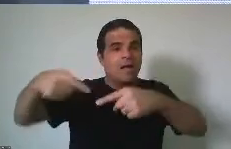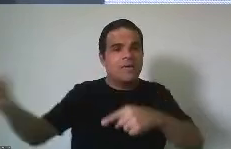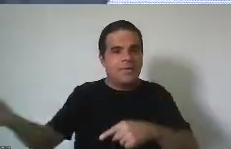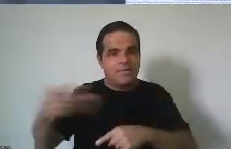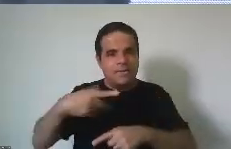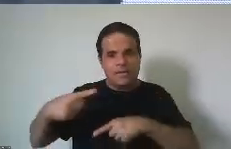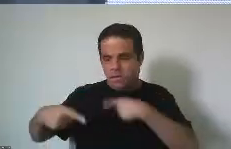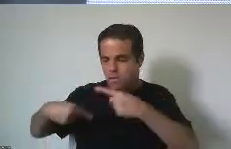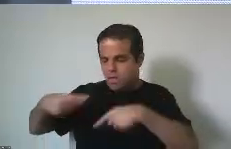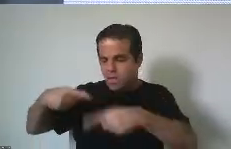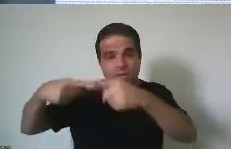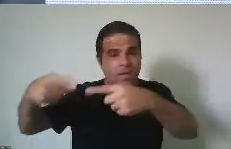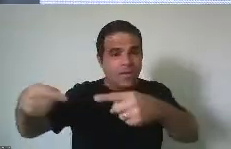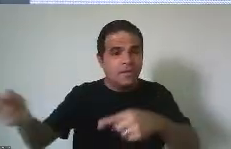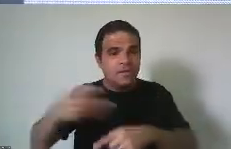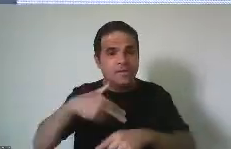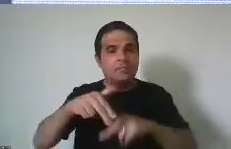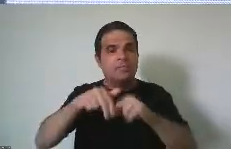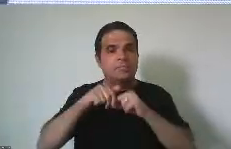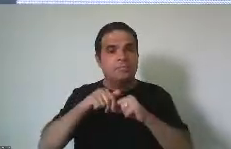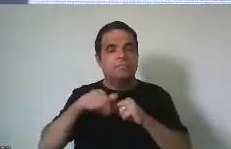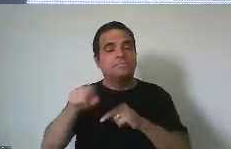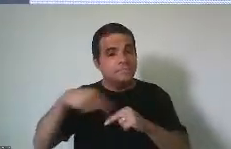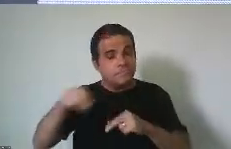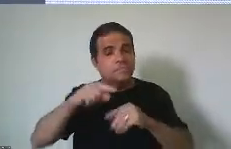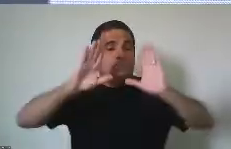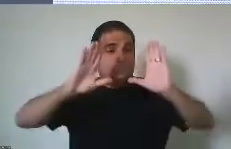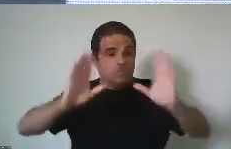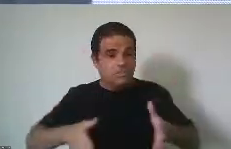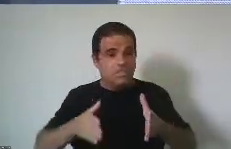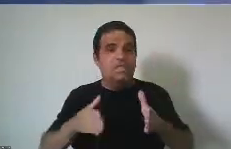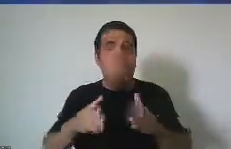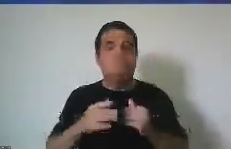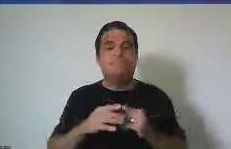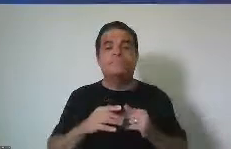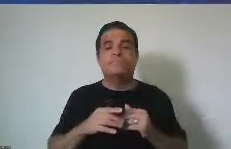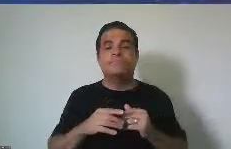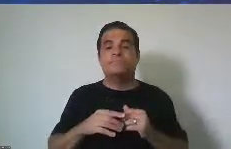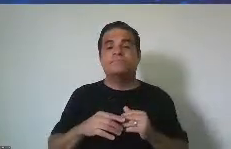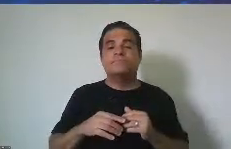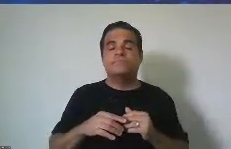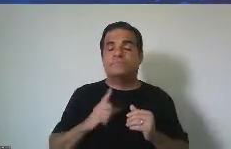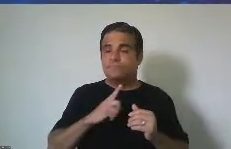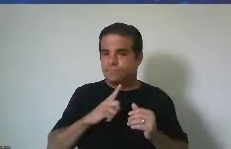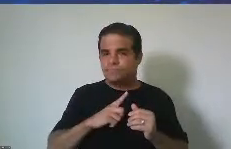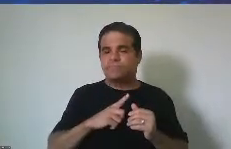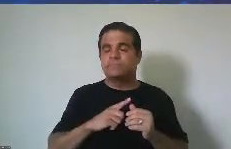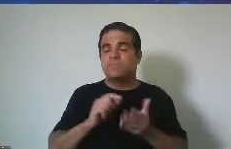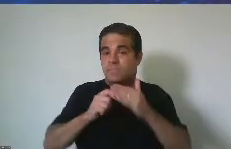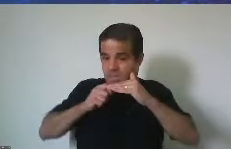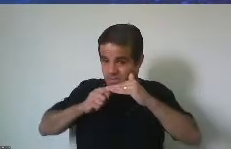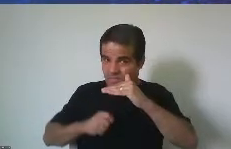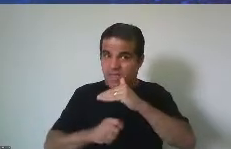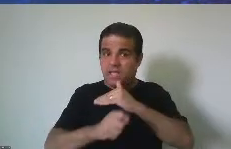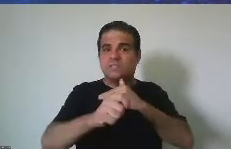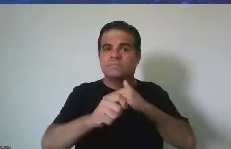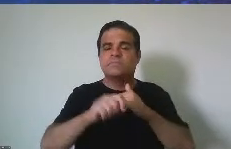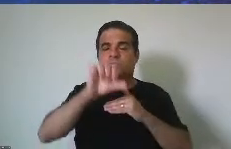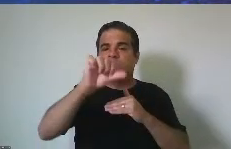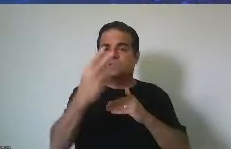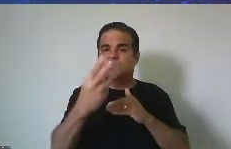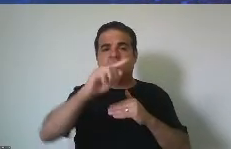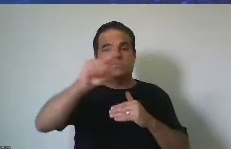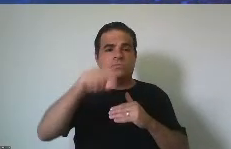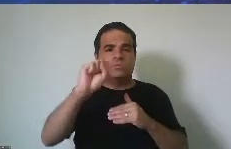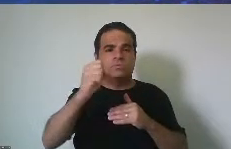honesto nós teríamos já um porfólio e perdonio investimento feito pela ordem de